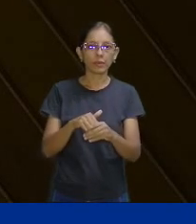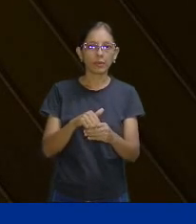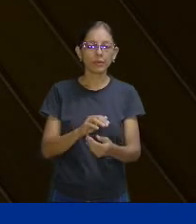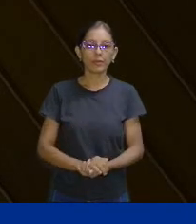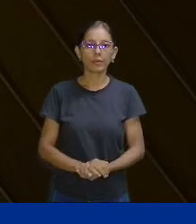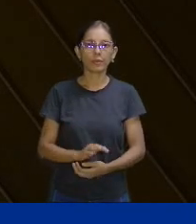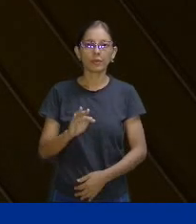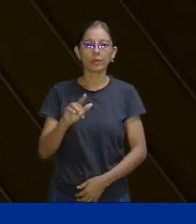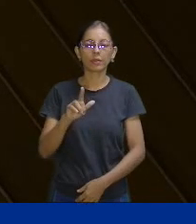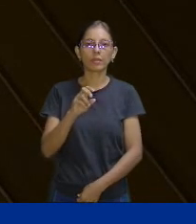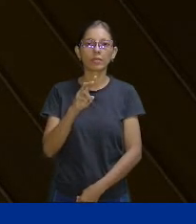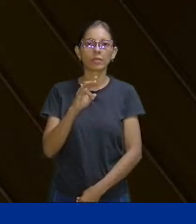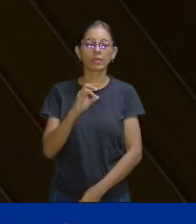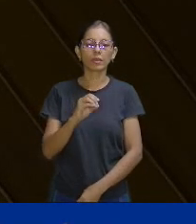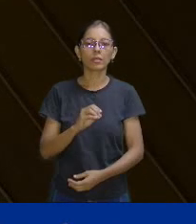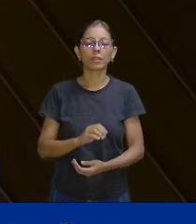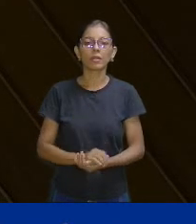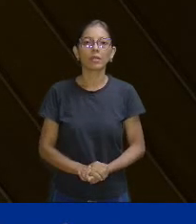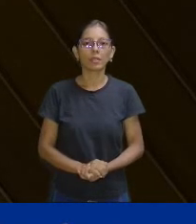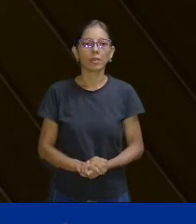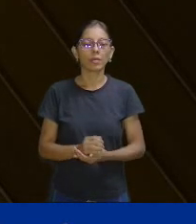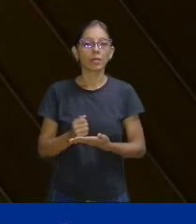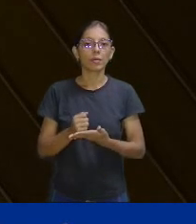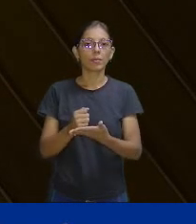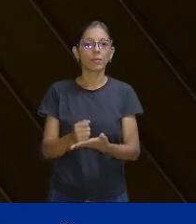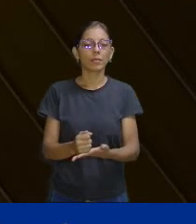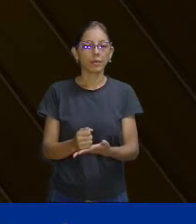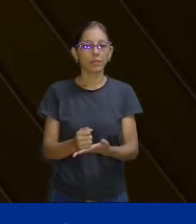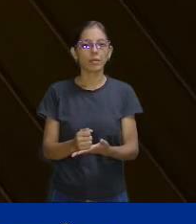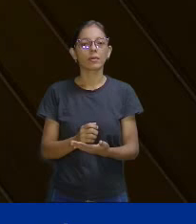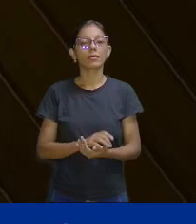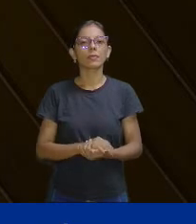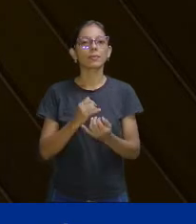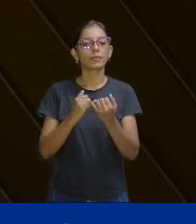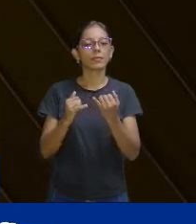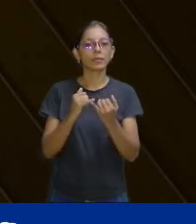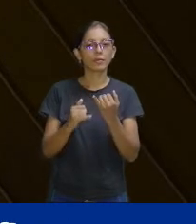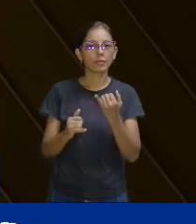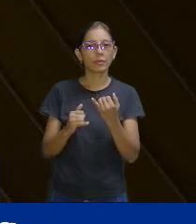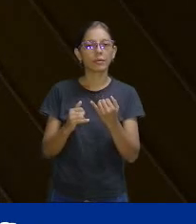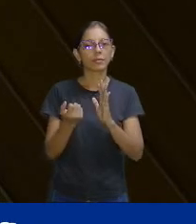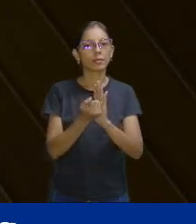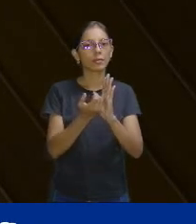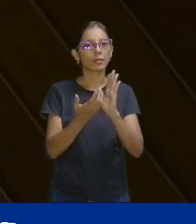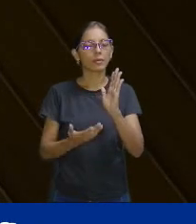Flávio Chen. Ante o exposto, acolho parcialmente, sem efeitos infringentes, os